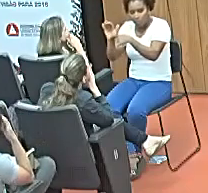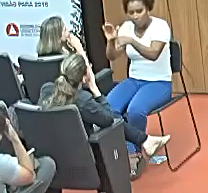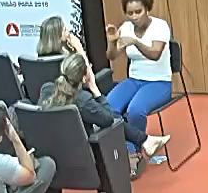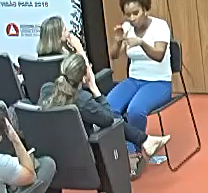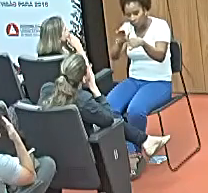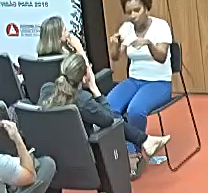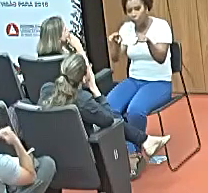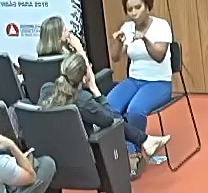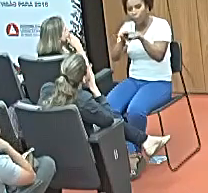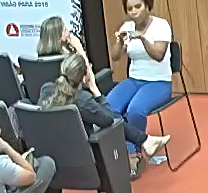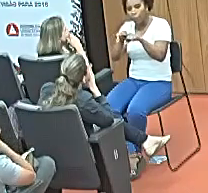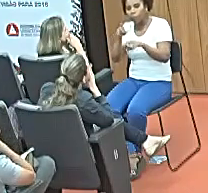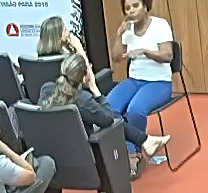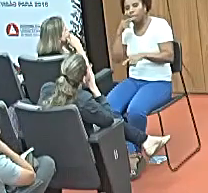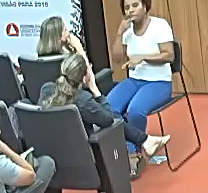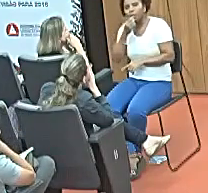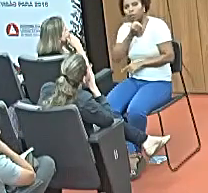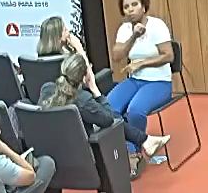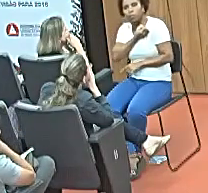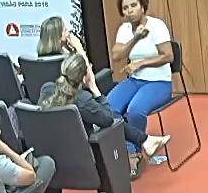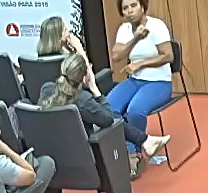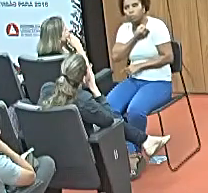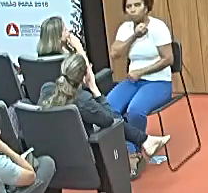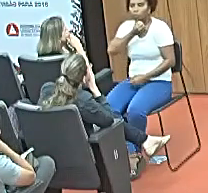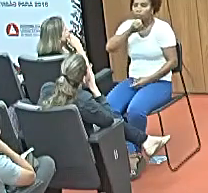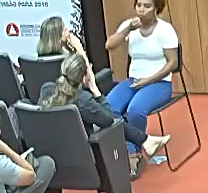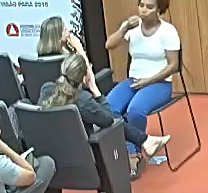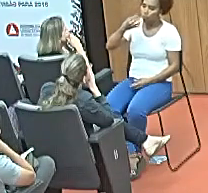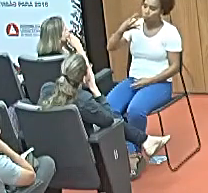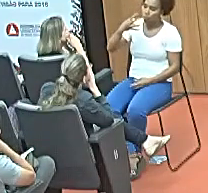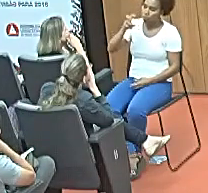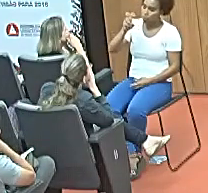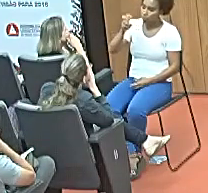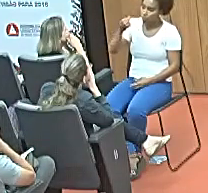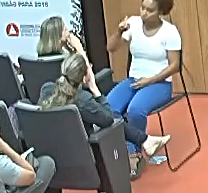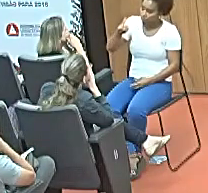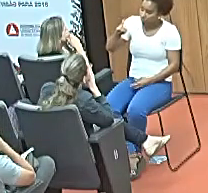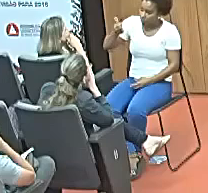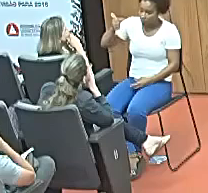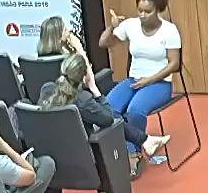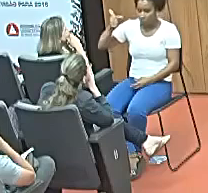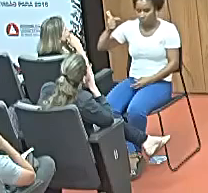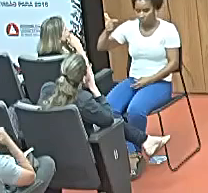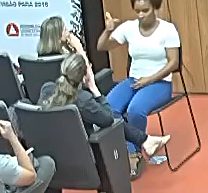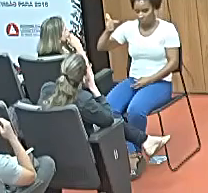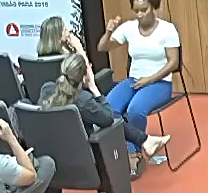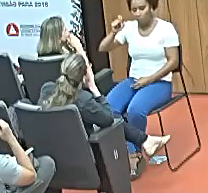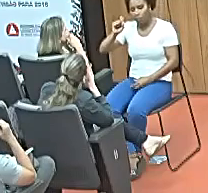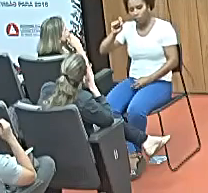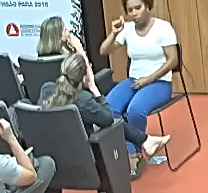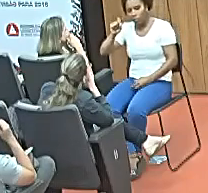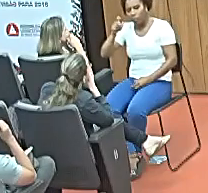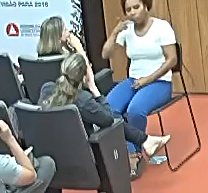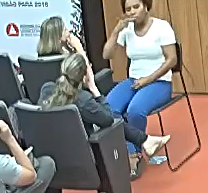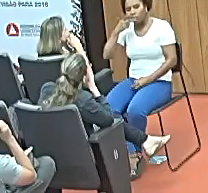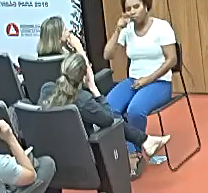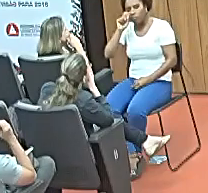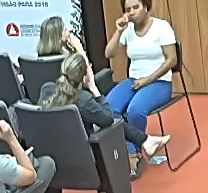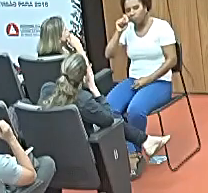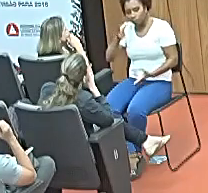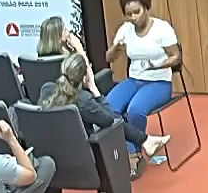da ação 45 62 estruturação e financiamento solidário de unidades